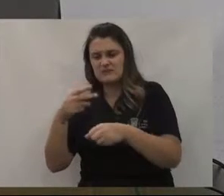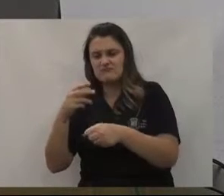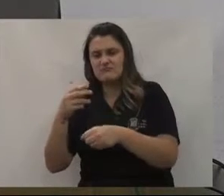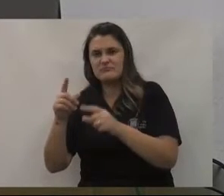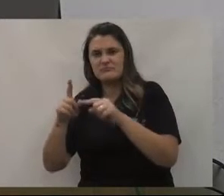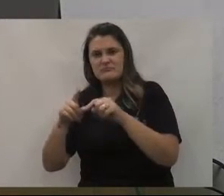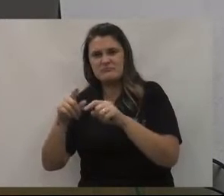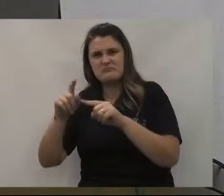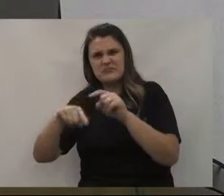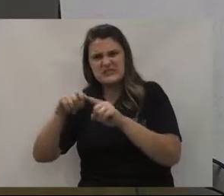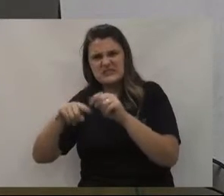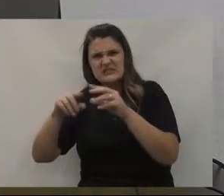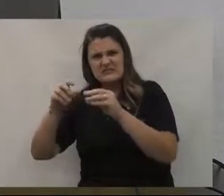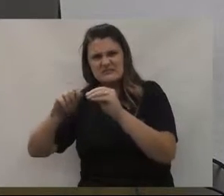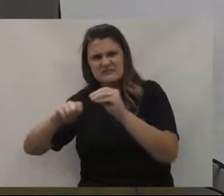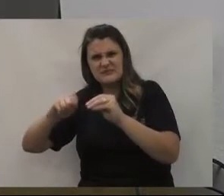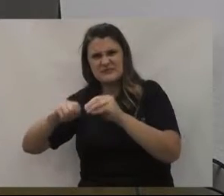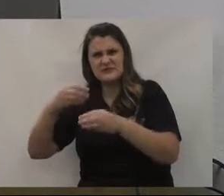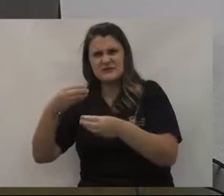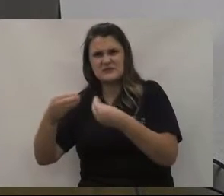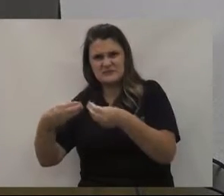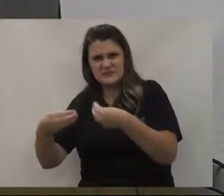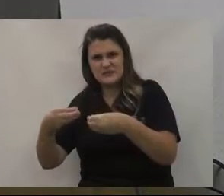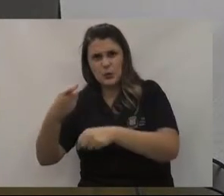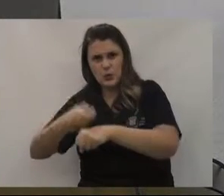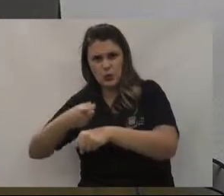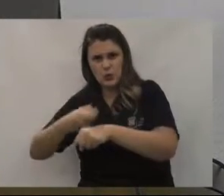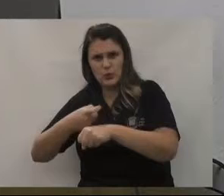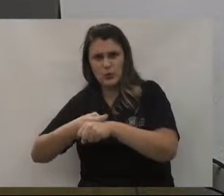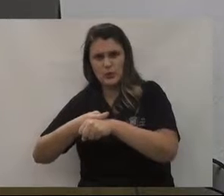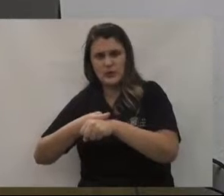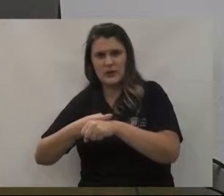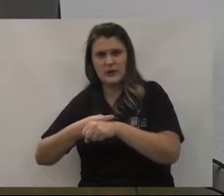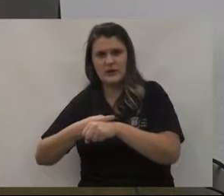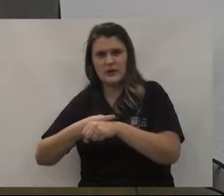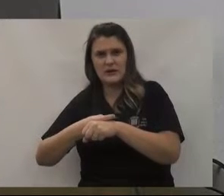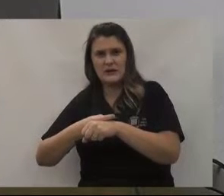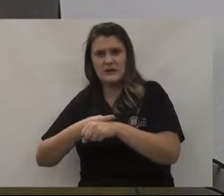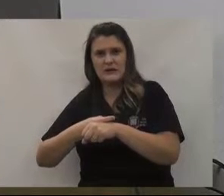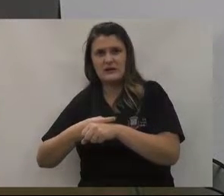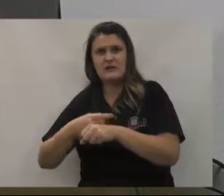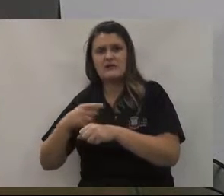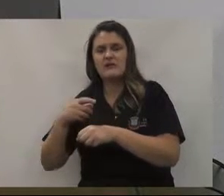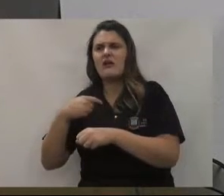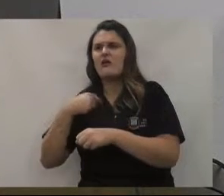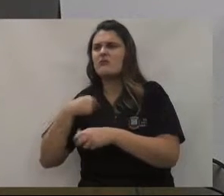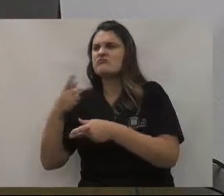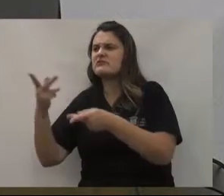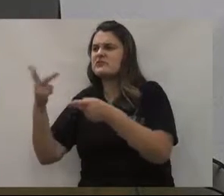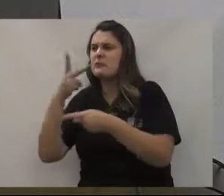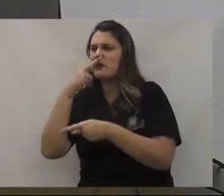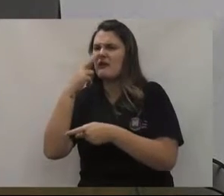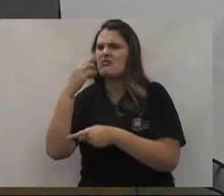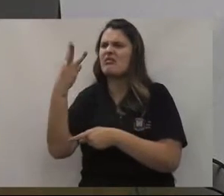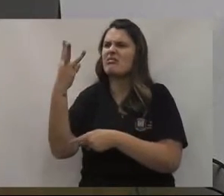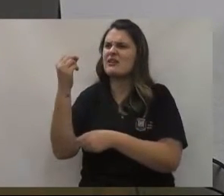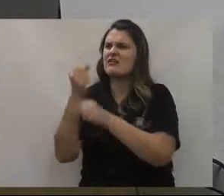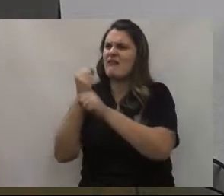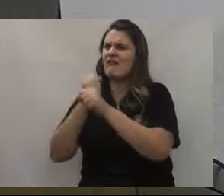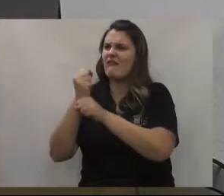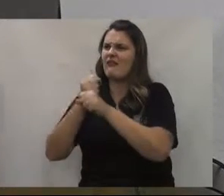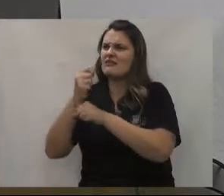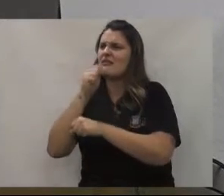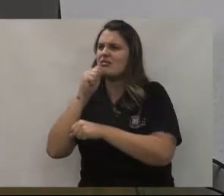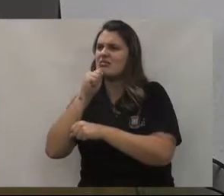plástico para dar a impressão de ser um material mais resistente, não é. Isso está lá há mais de 30 anos. E ela tem uma parte